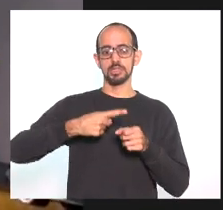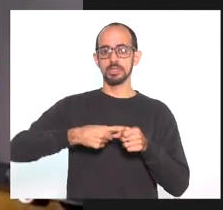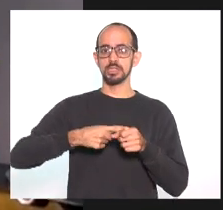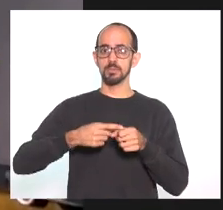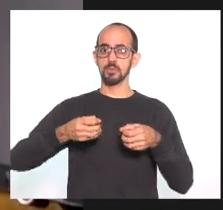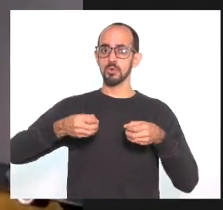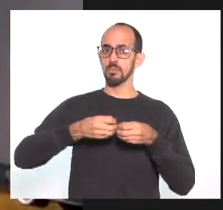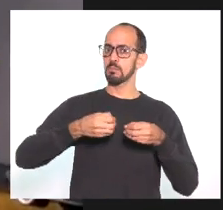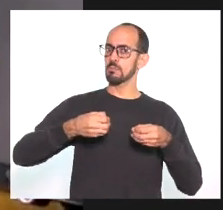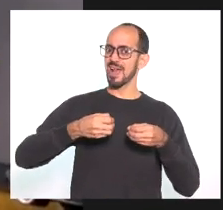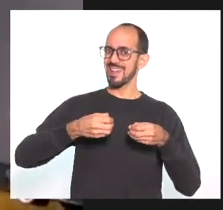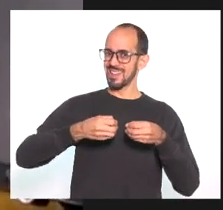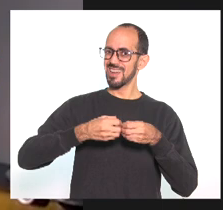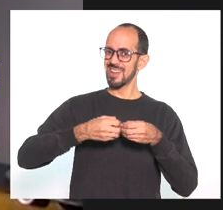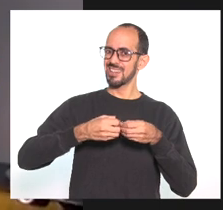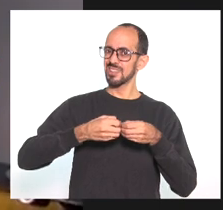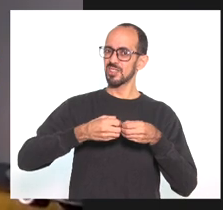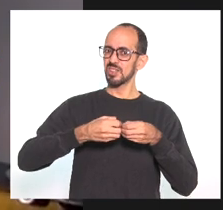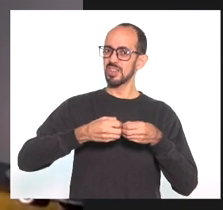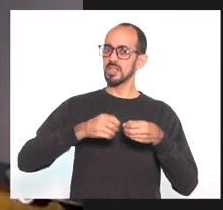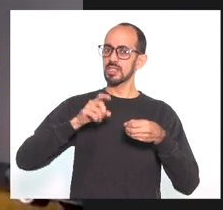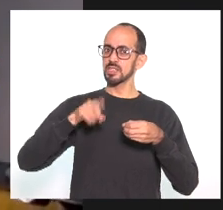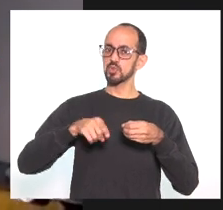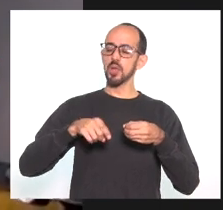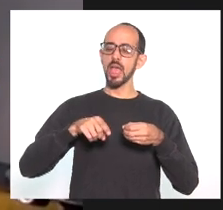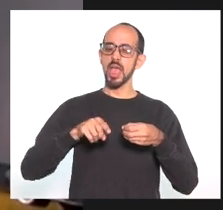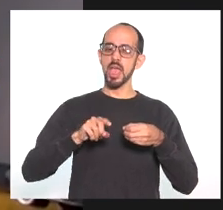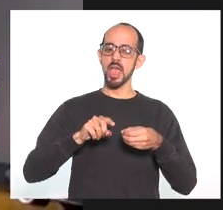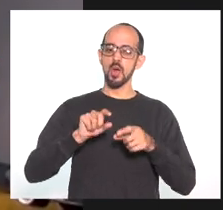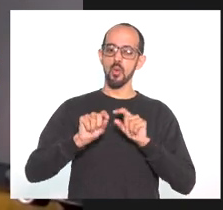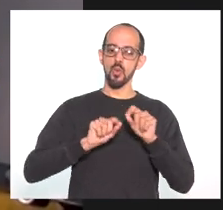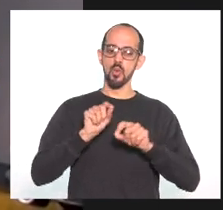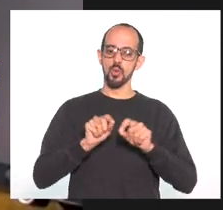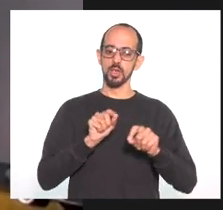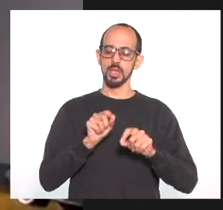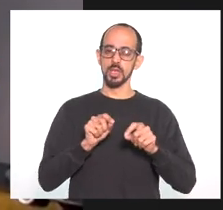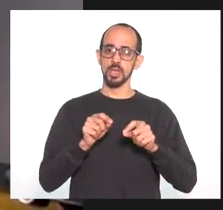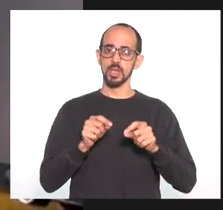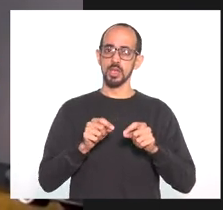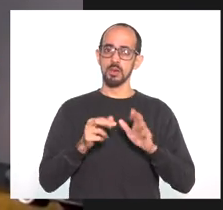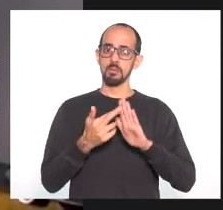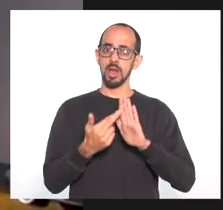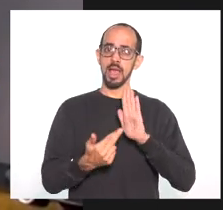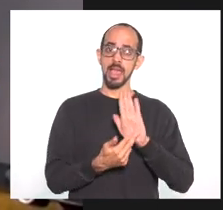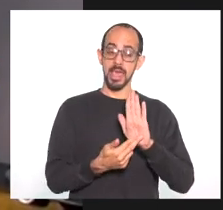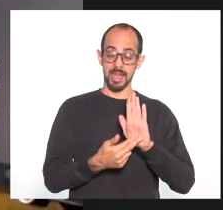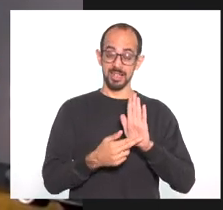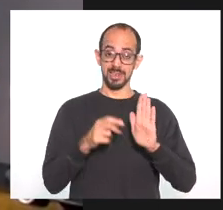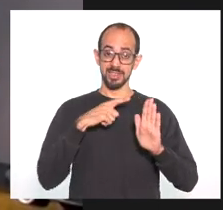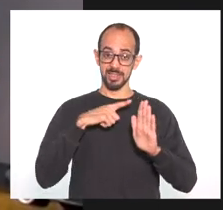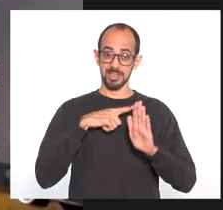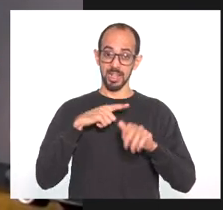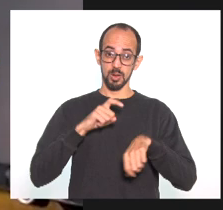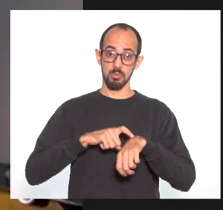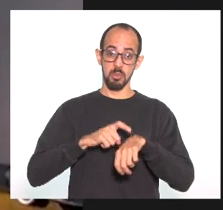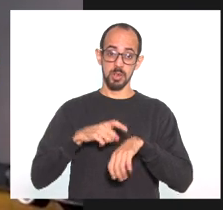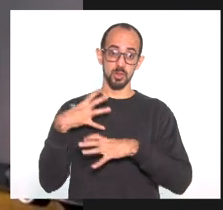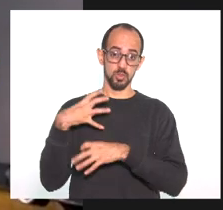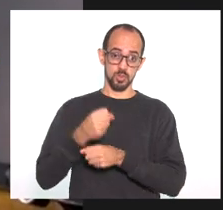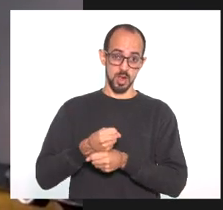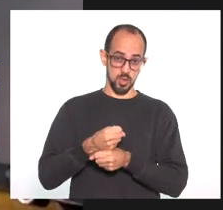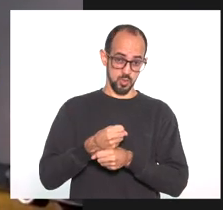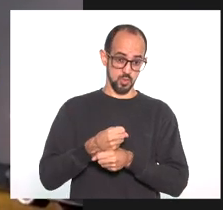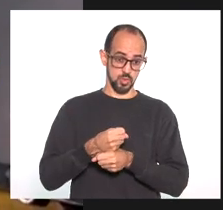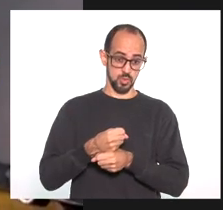é uma das bases, né, que eles levam em consideração na hora do cálculo, né,